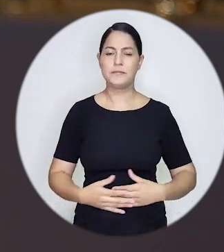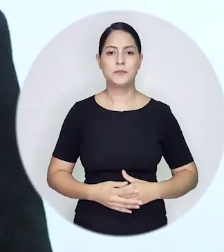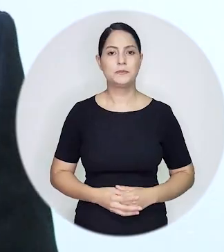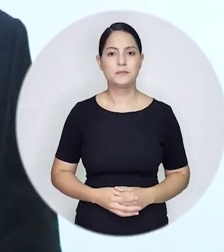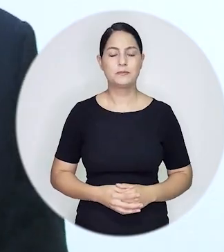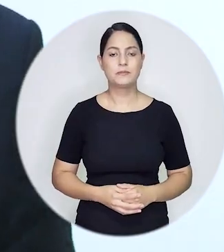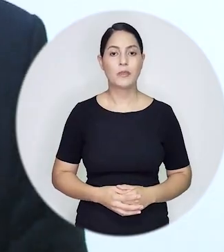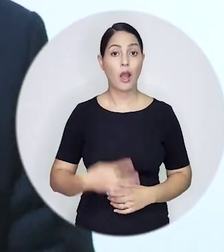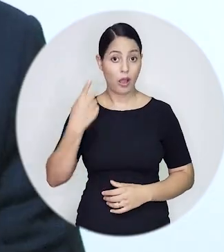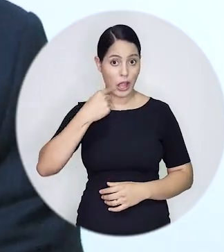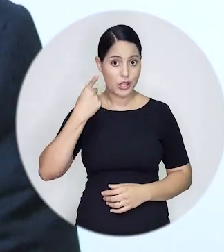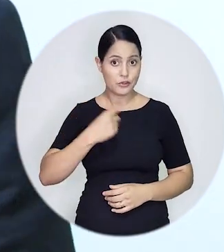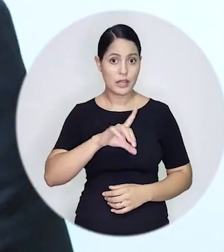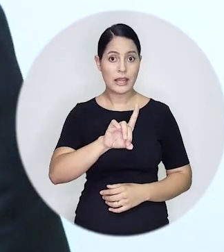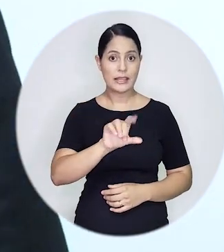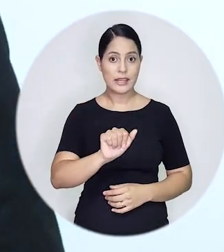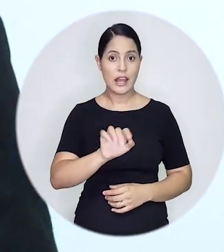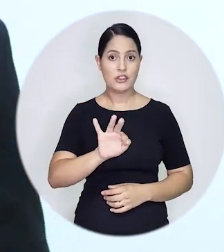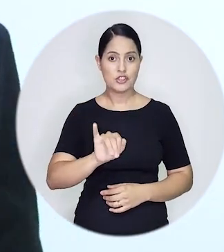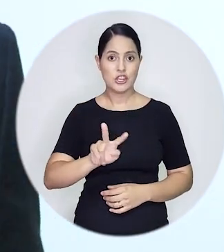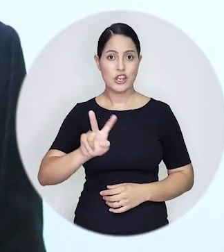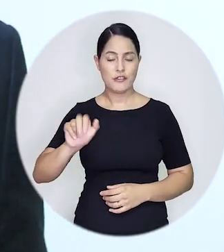abordados. A advocacia dativa é um grande avanço